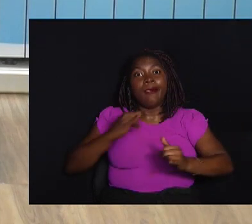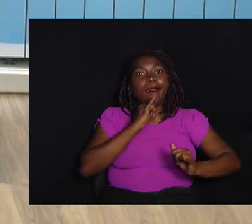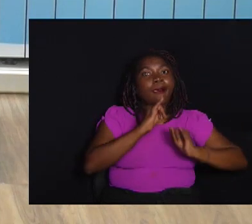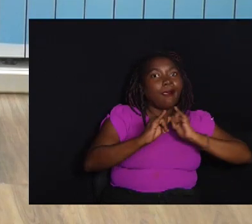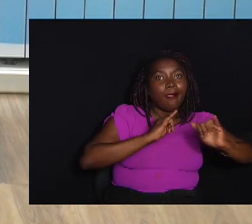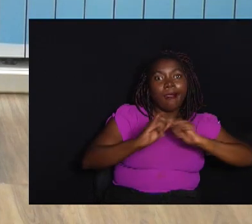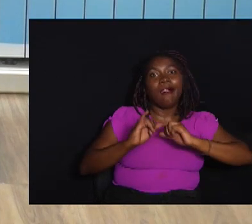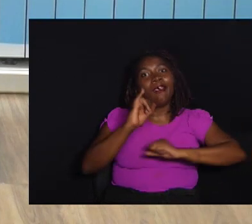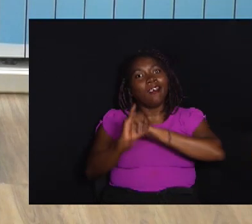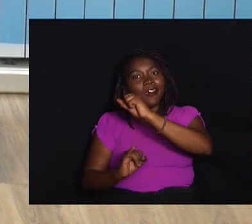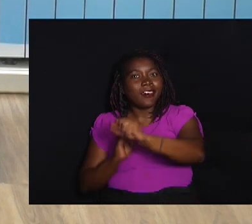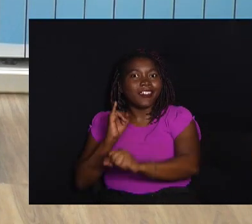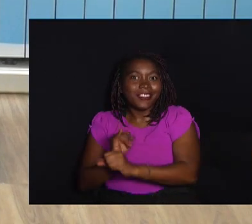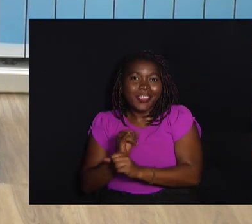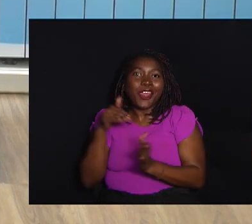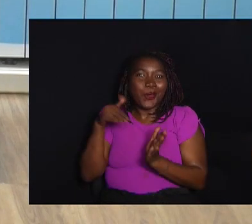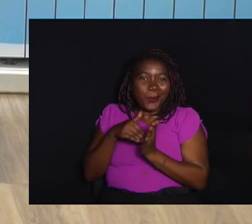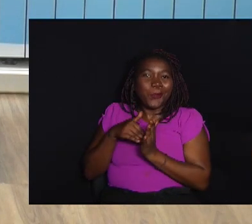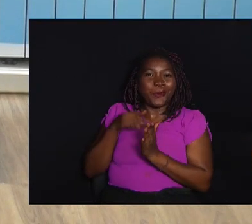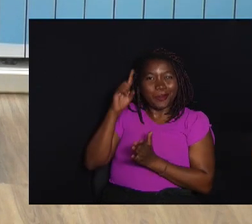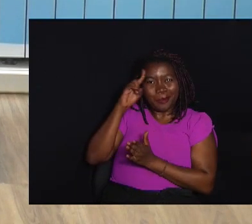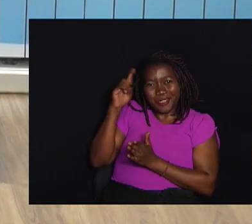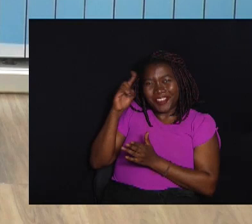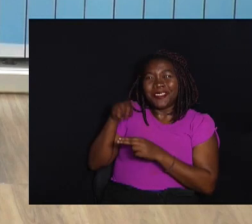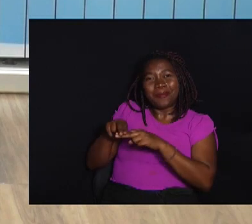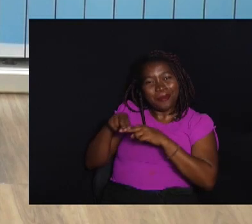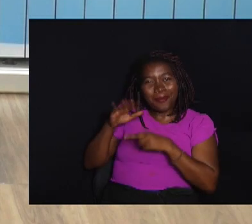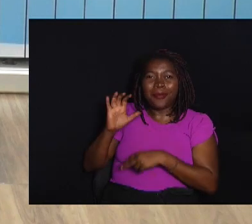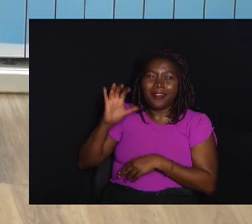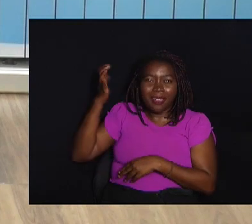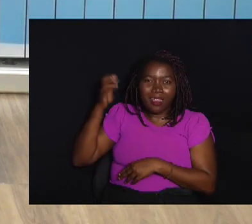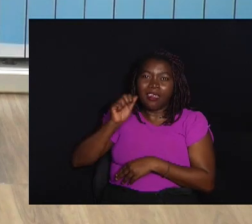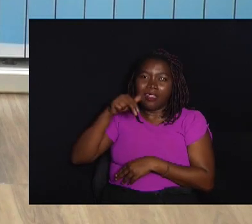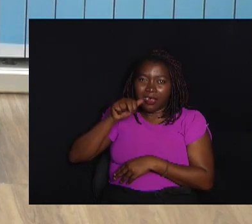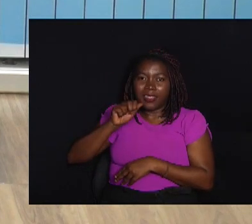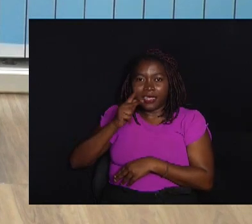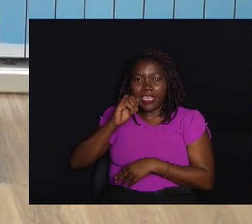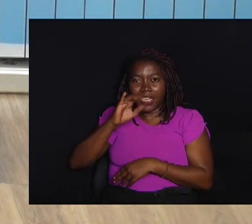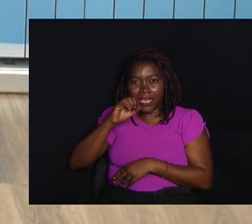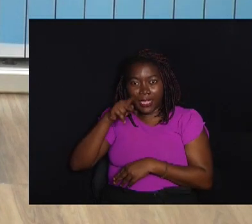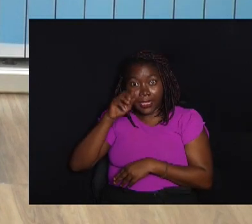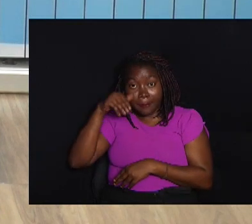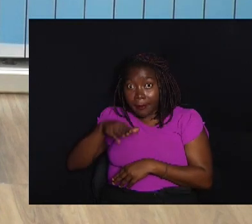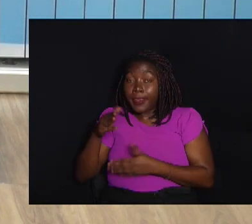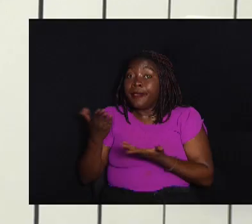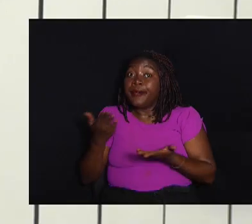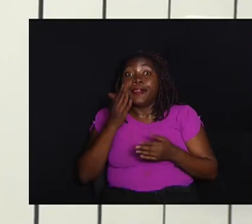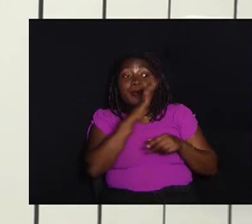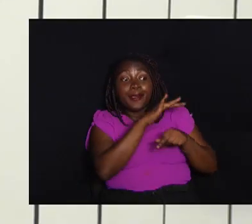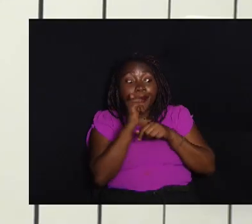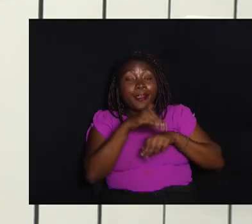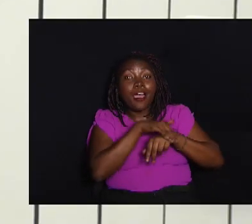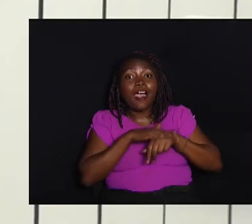redes sociais nos últimos dias, por conta da questão do caso Ana Hickman. E para conversar com a gente sobre